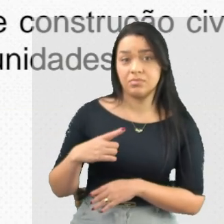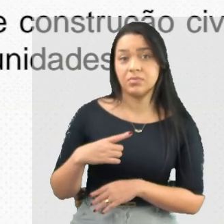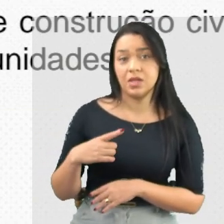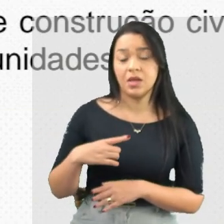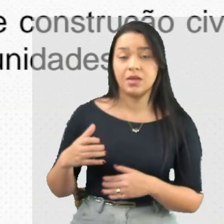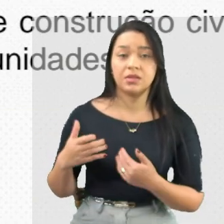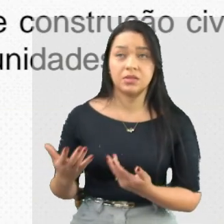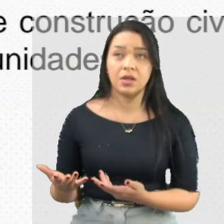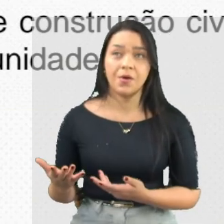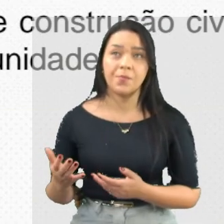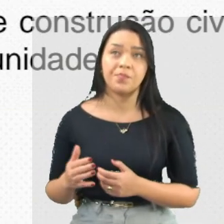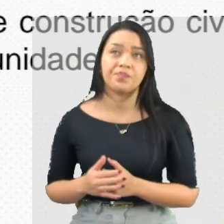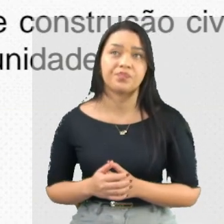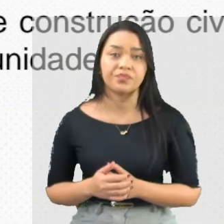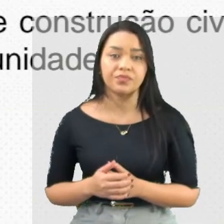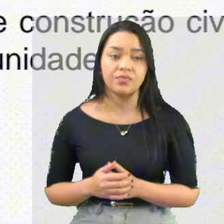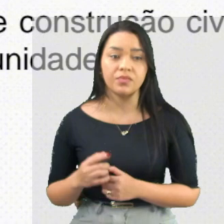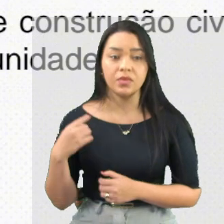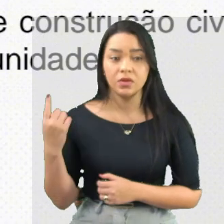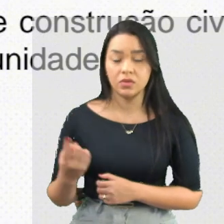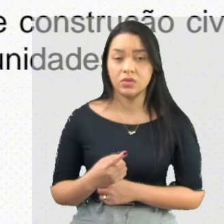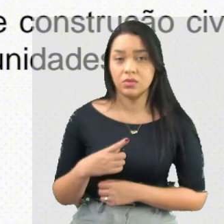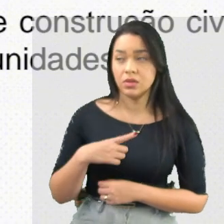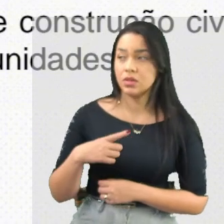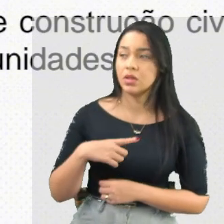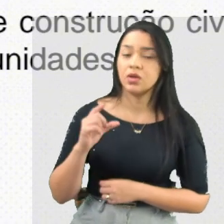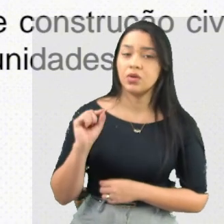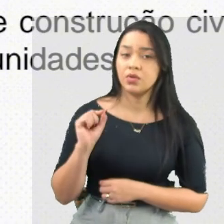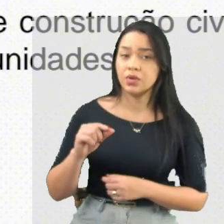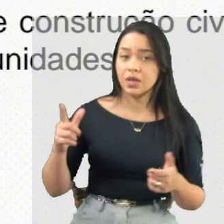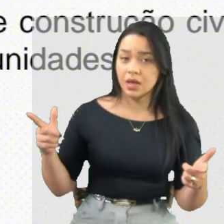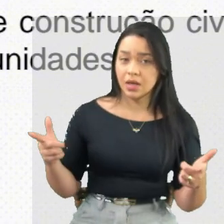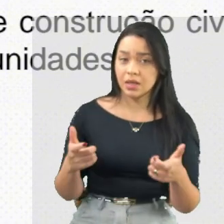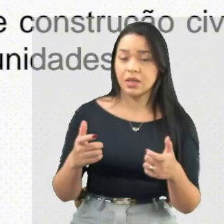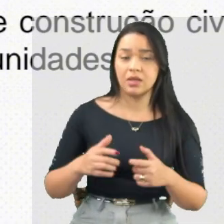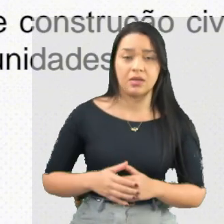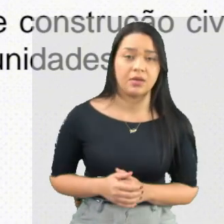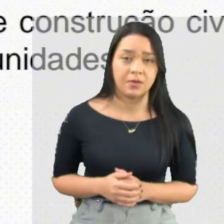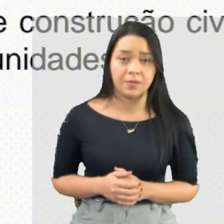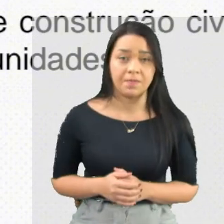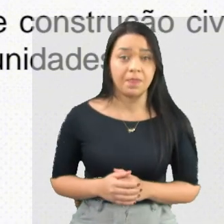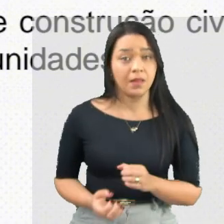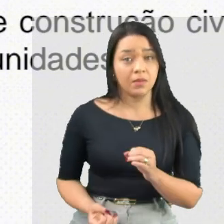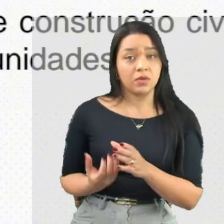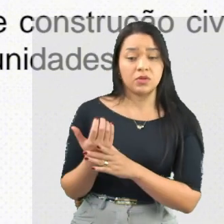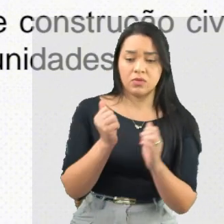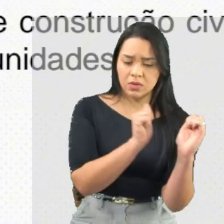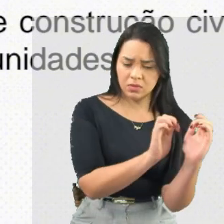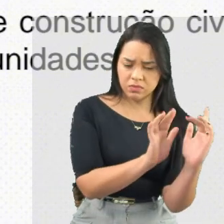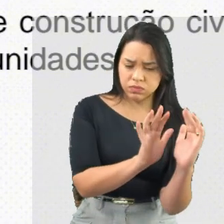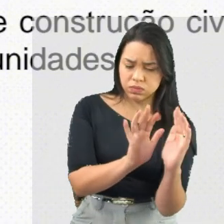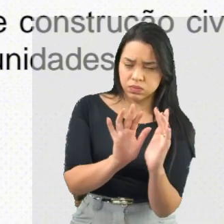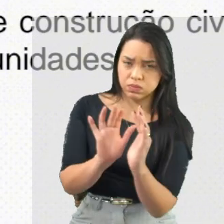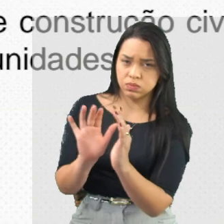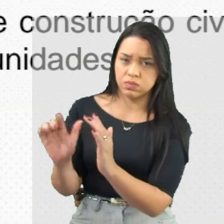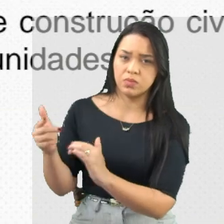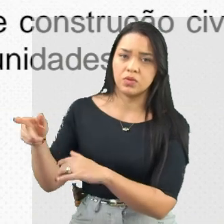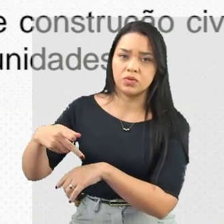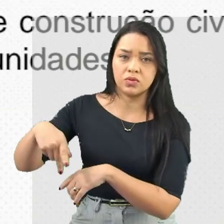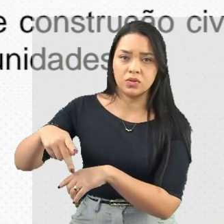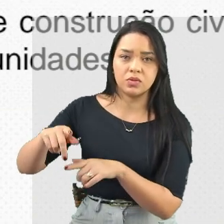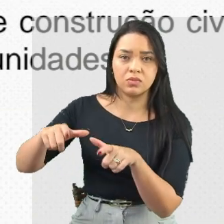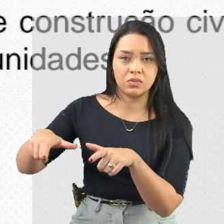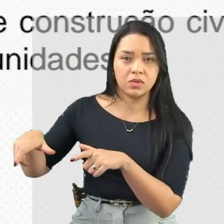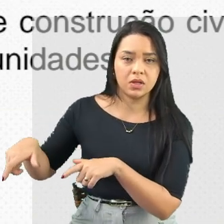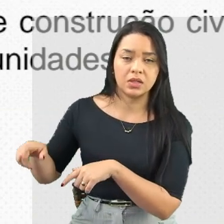Então, no nosso atual cenário, a guerra Ucrânia e Rússia produziu uma imigração em massa para outras localidades na